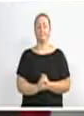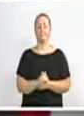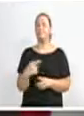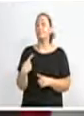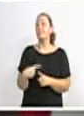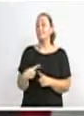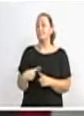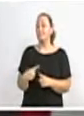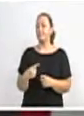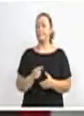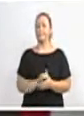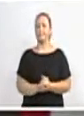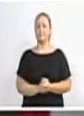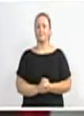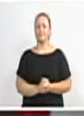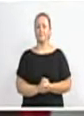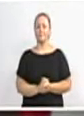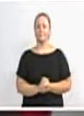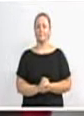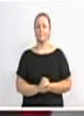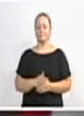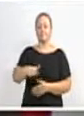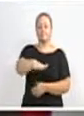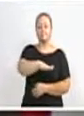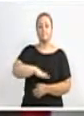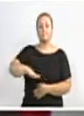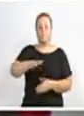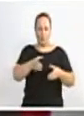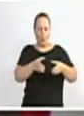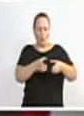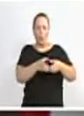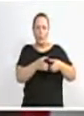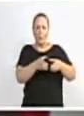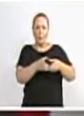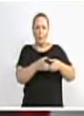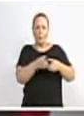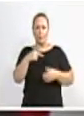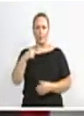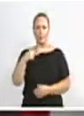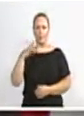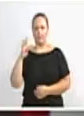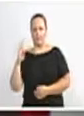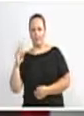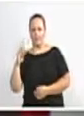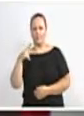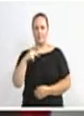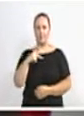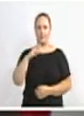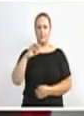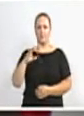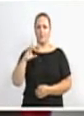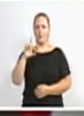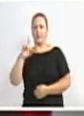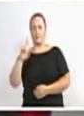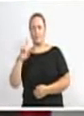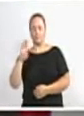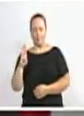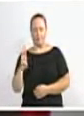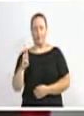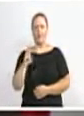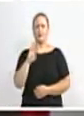porque, especialmente a bancada do PT, do PCdoB, do PSOL e outros parceiros,